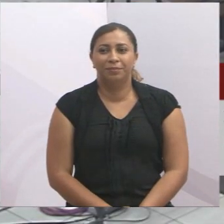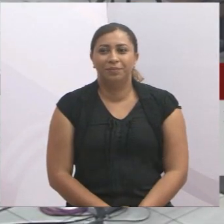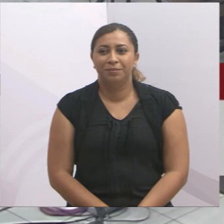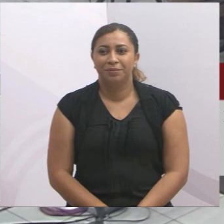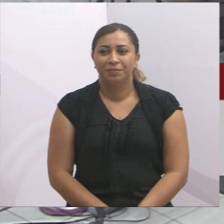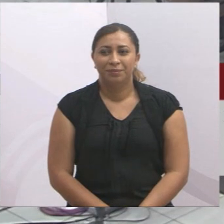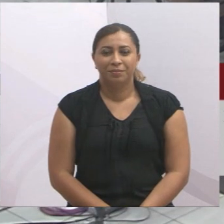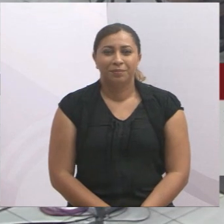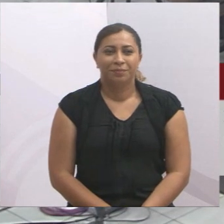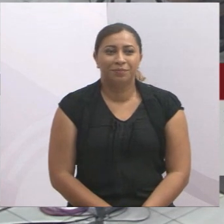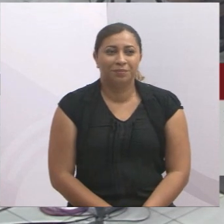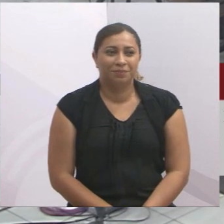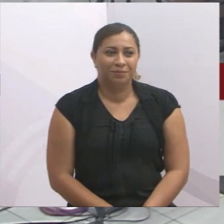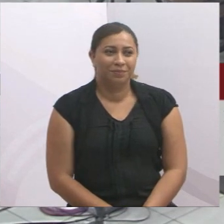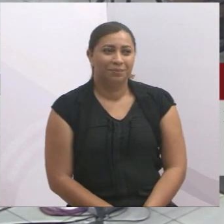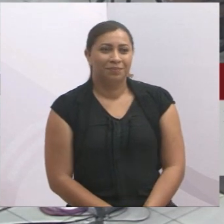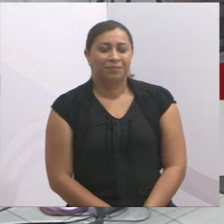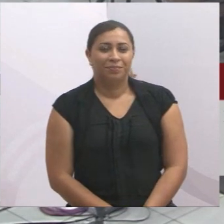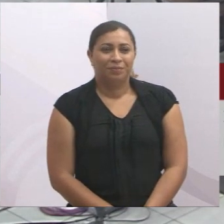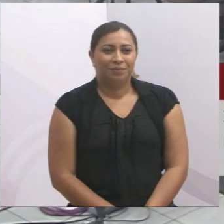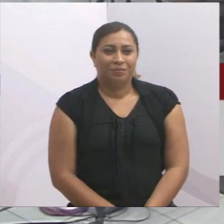O projeto continua em discussão.